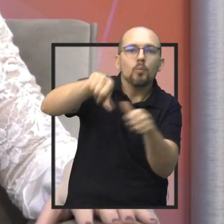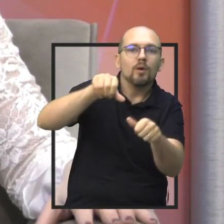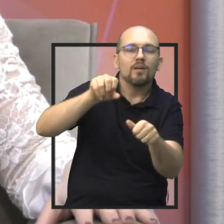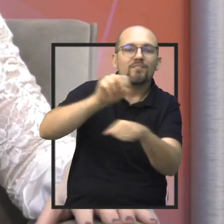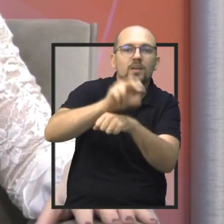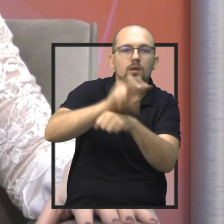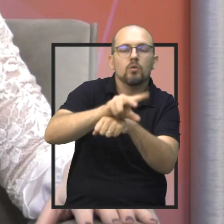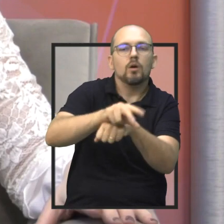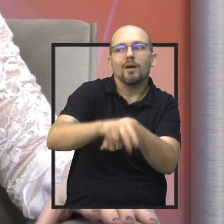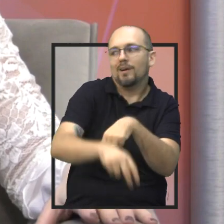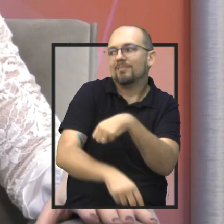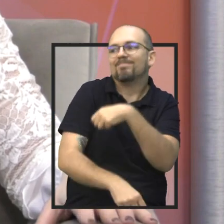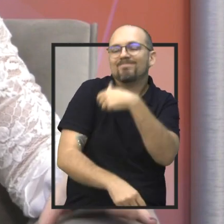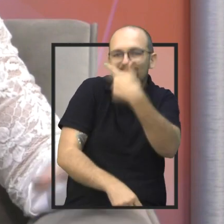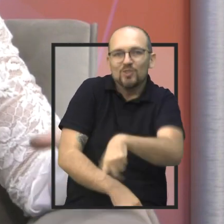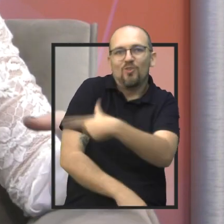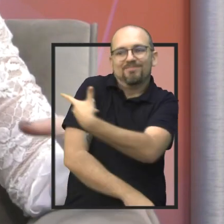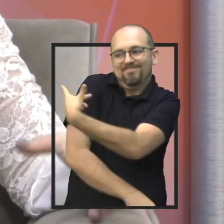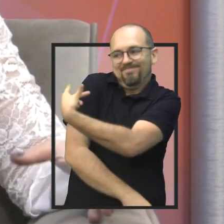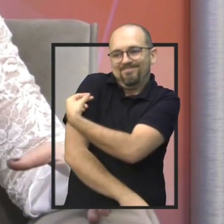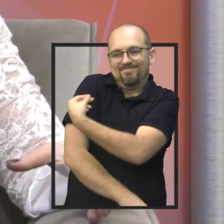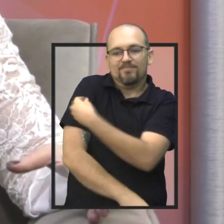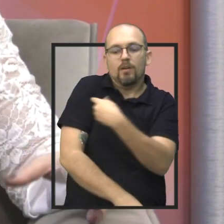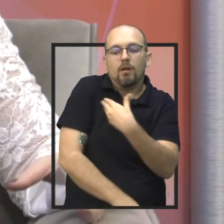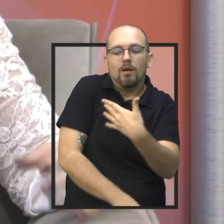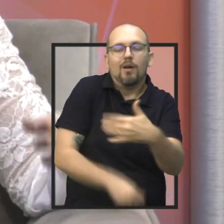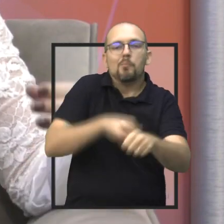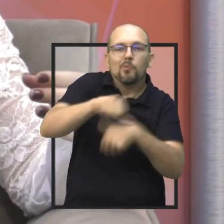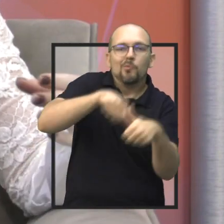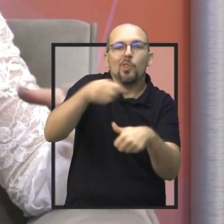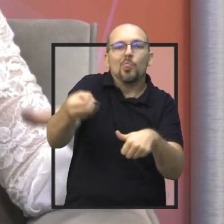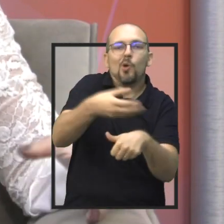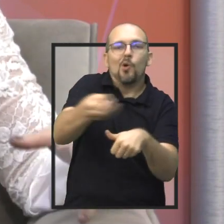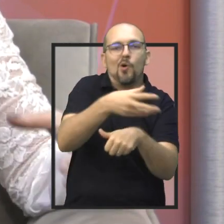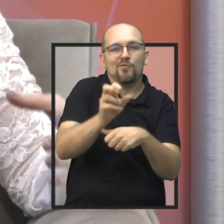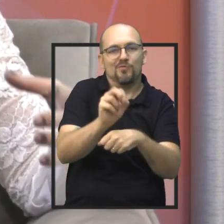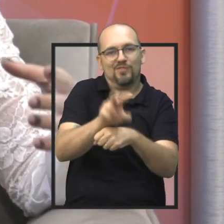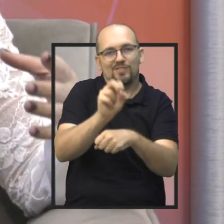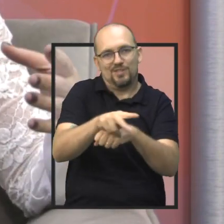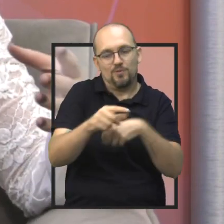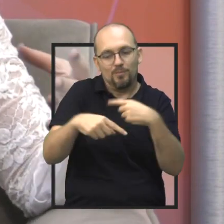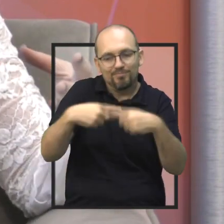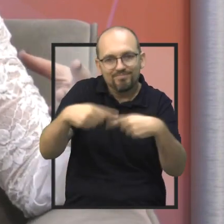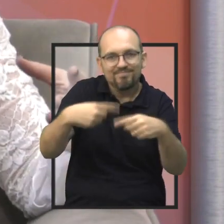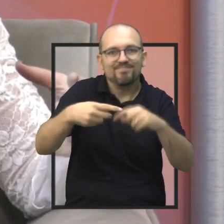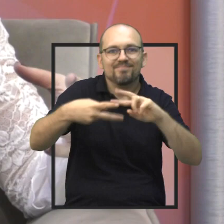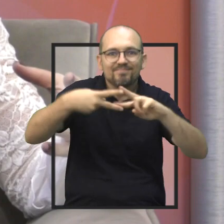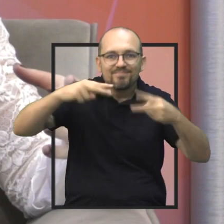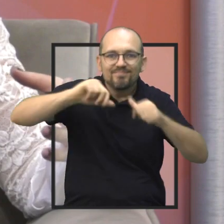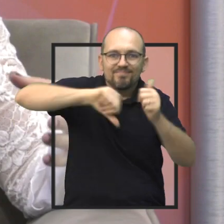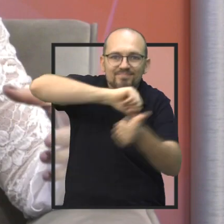importância de tomar anualmente. Então, mesmo aquelas pessoas que, de repente, por algum